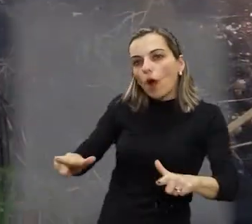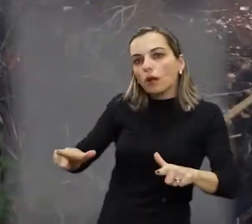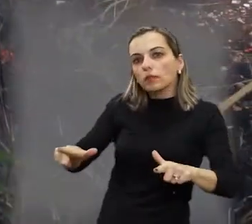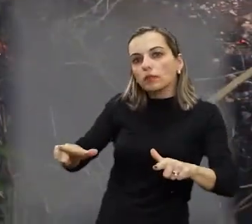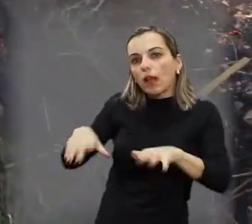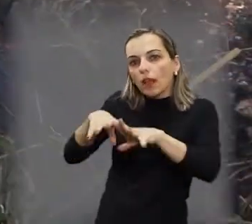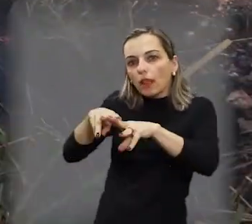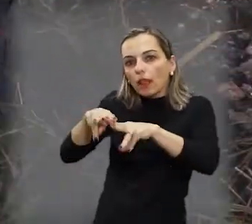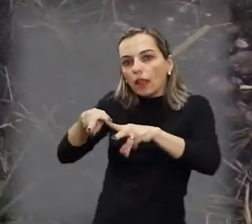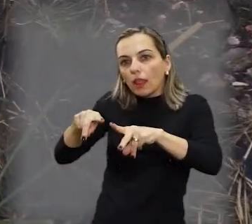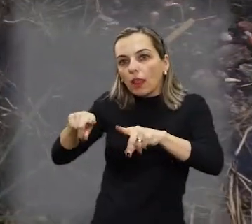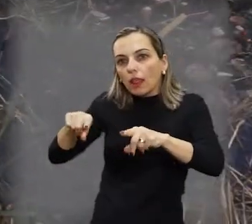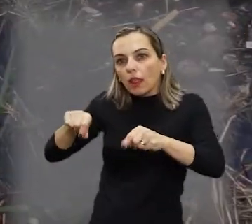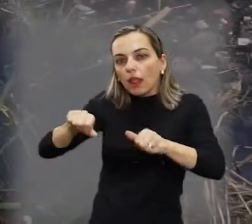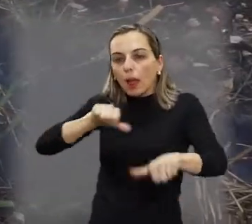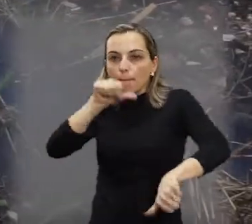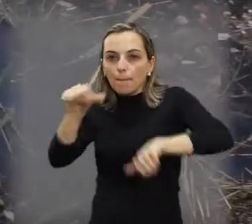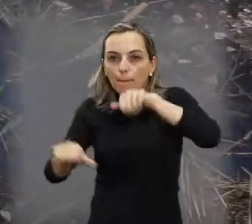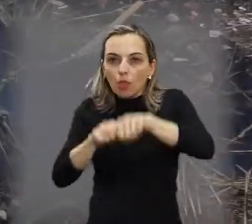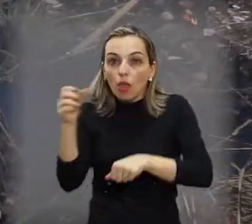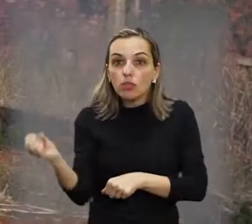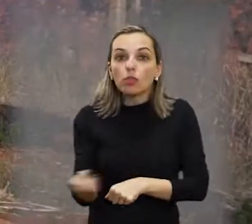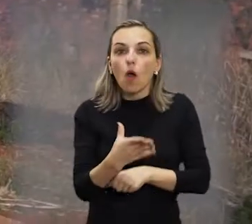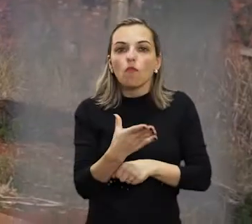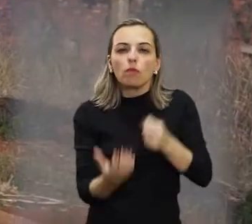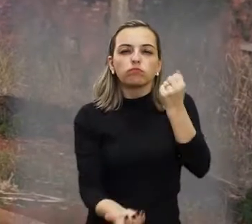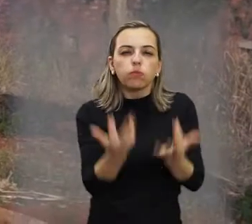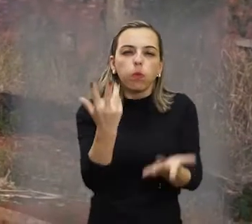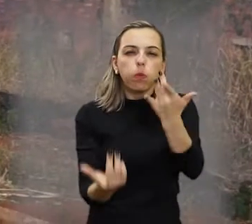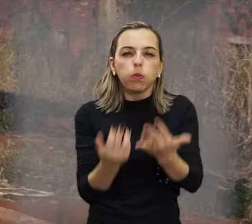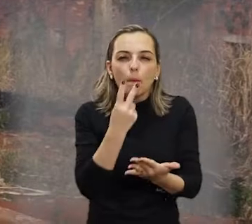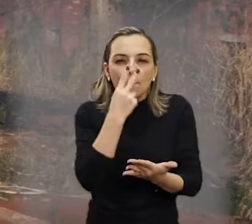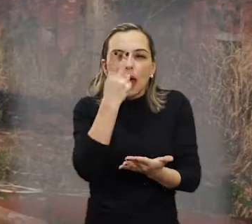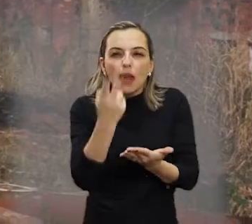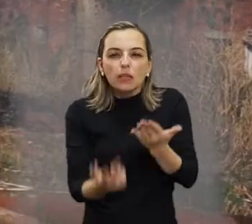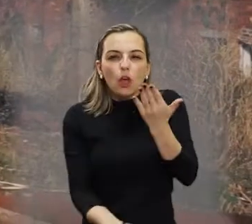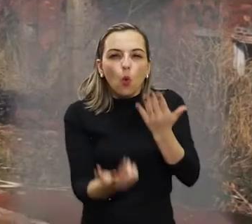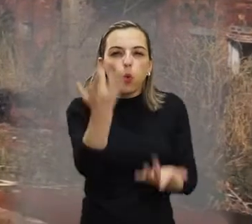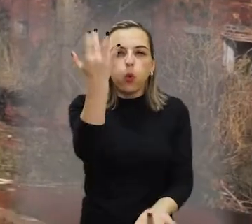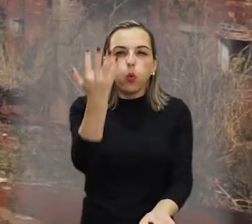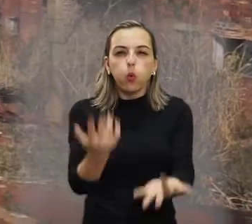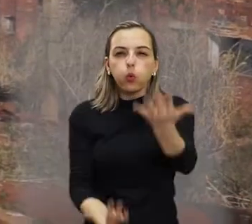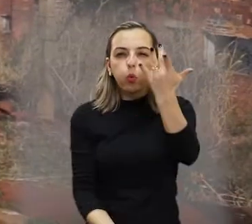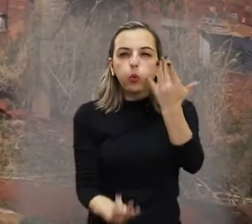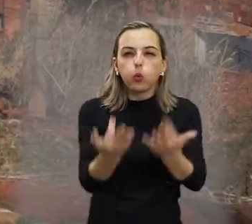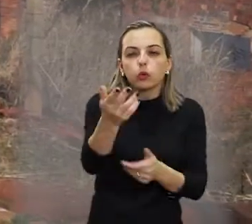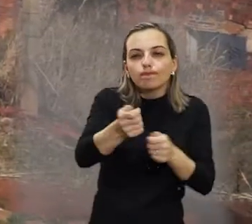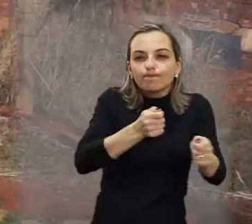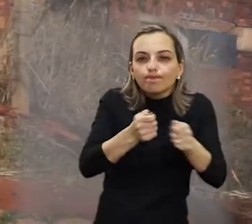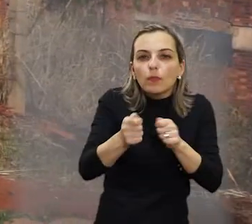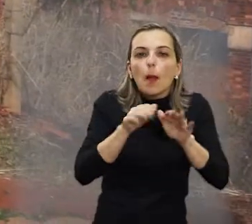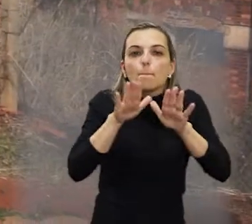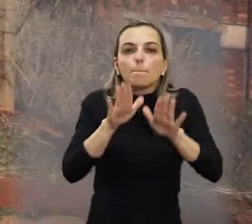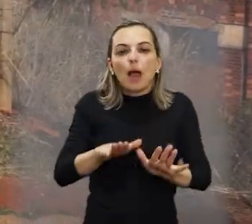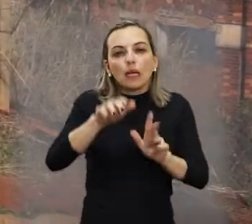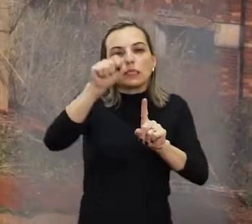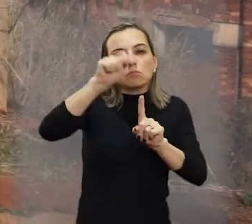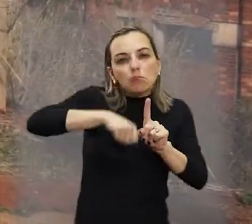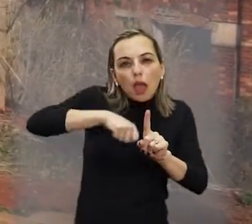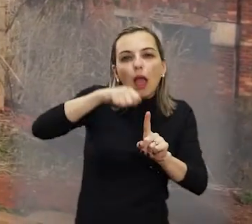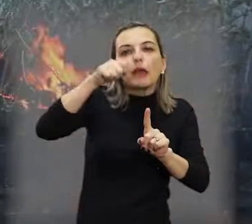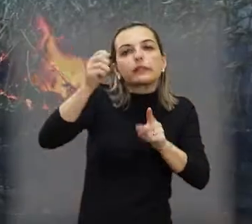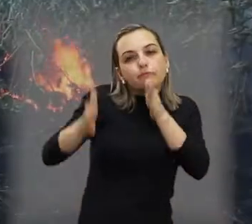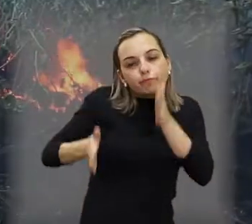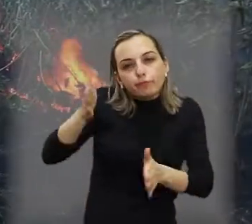fogo em terrenos para limpar ou renovar o solo. A queimada deveria ser uma espécie de incêndio controlado, mas não é o que